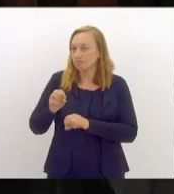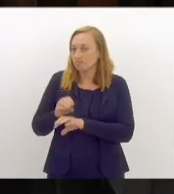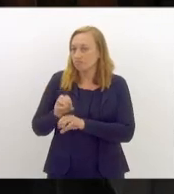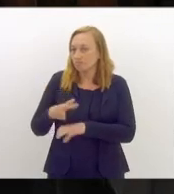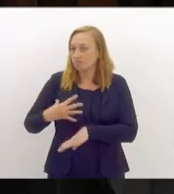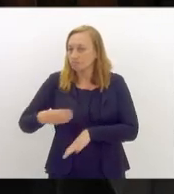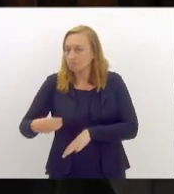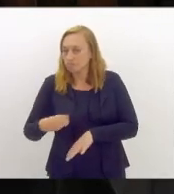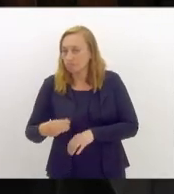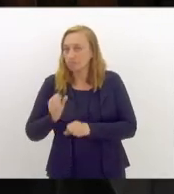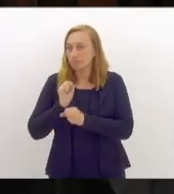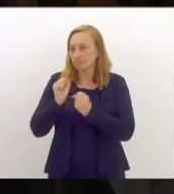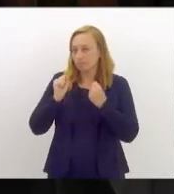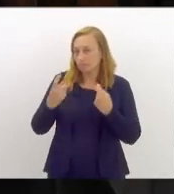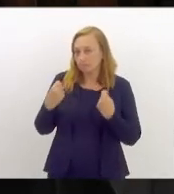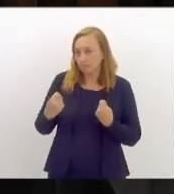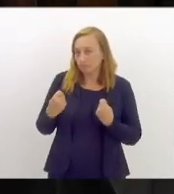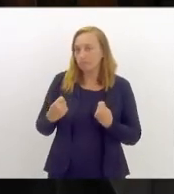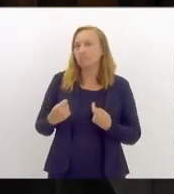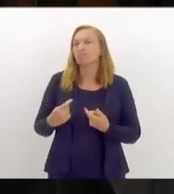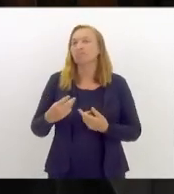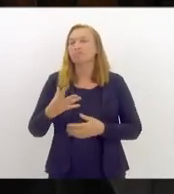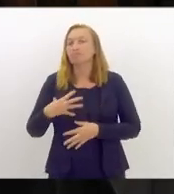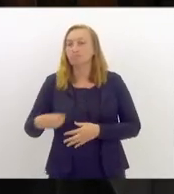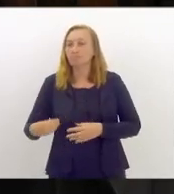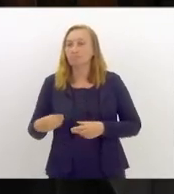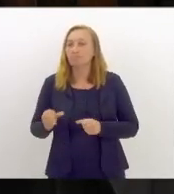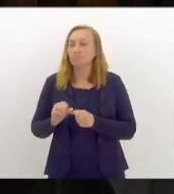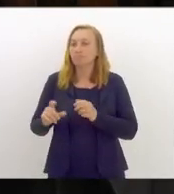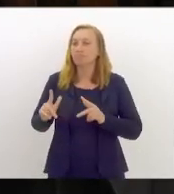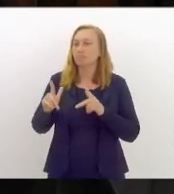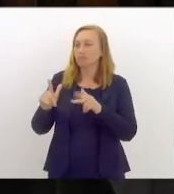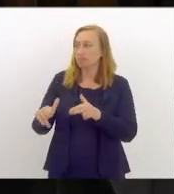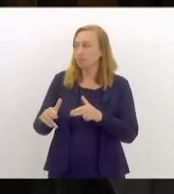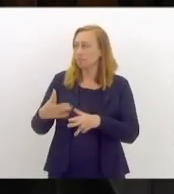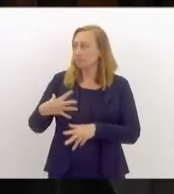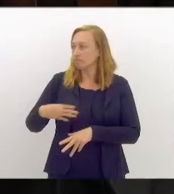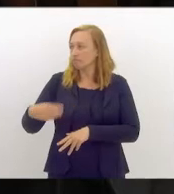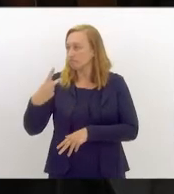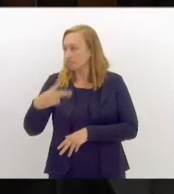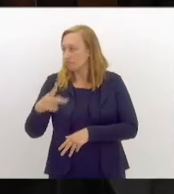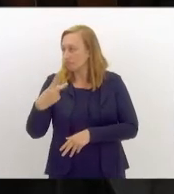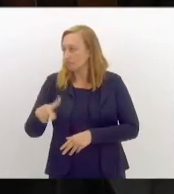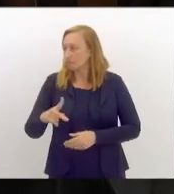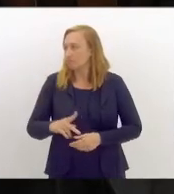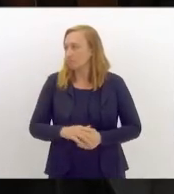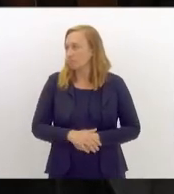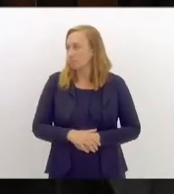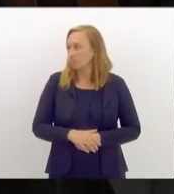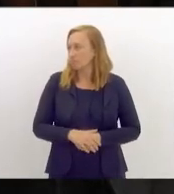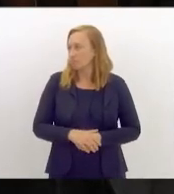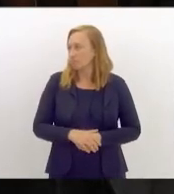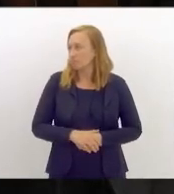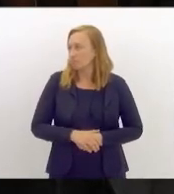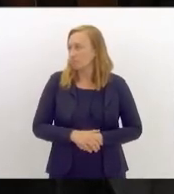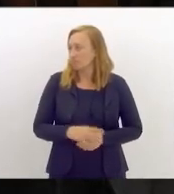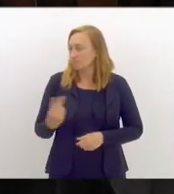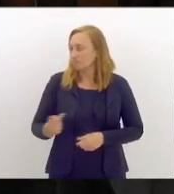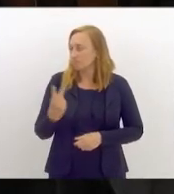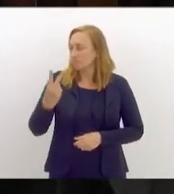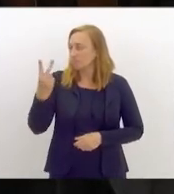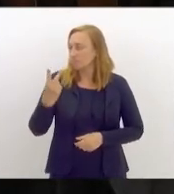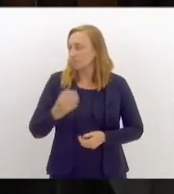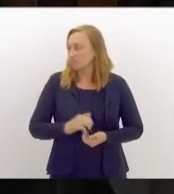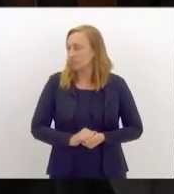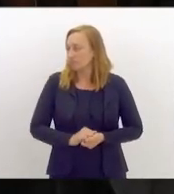Espero que meus filhos Reis passam repassem os ensinamentos aos filhos deles interpretando solidificando os valores de nossa